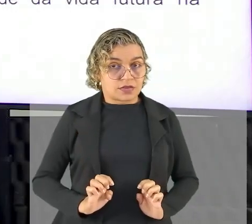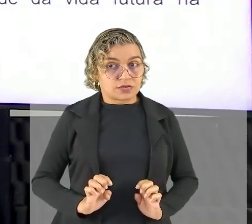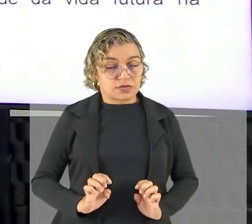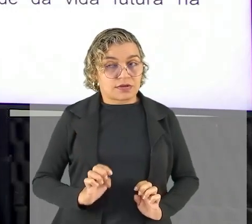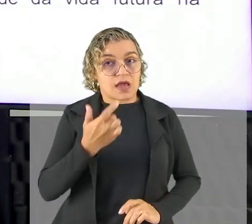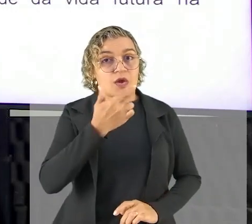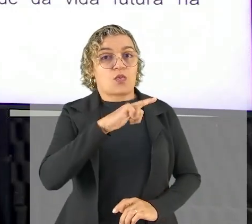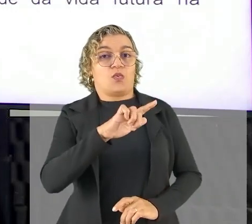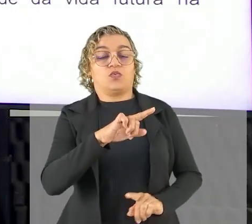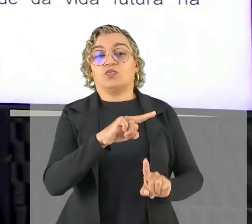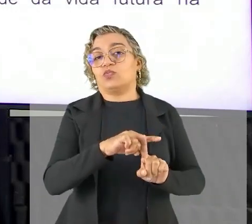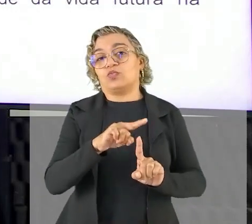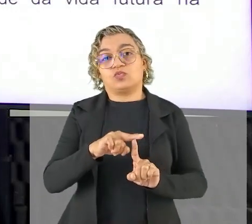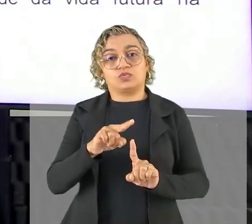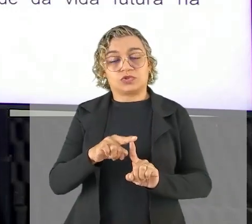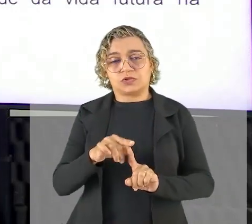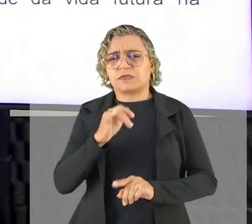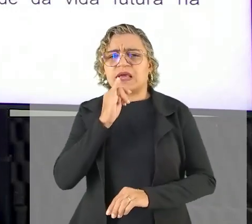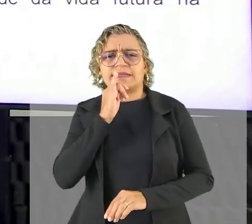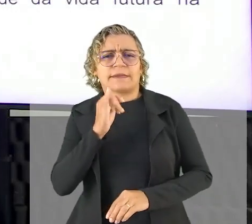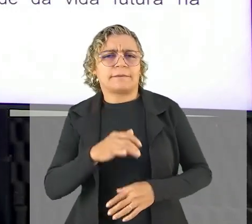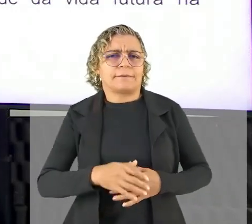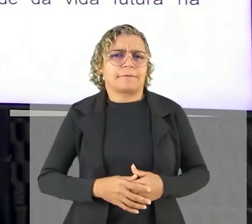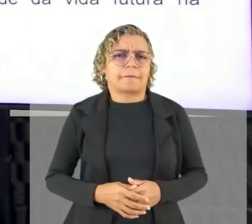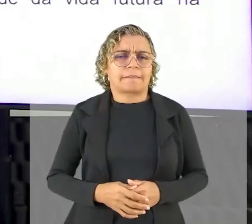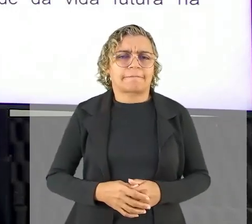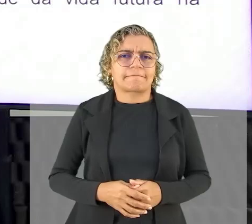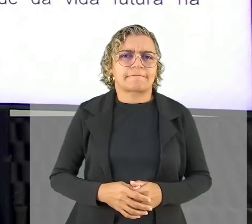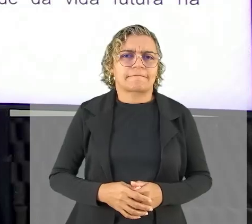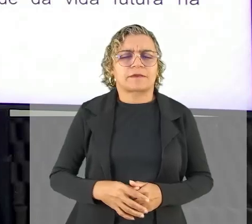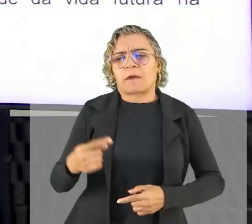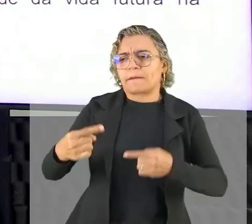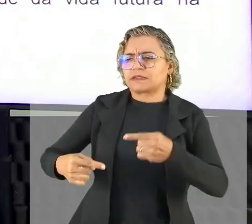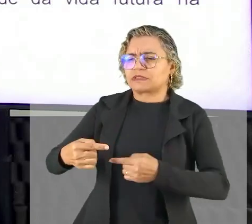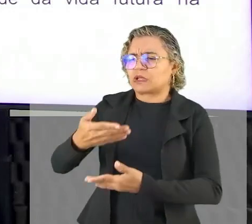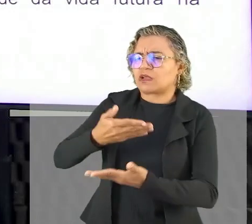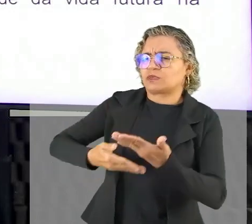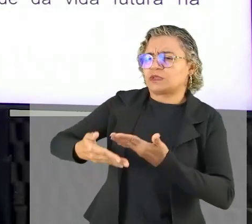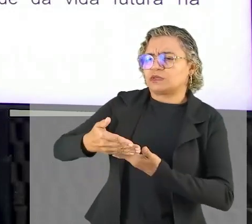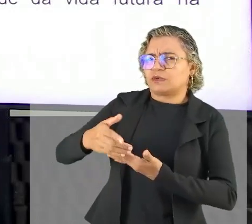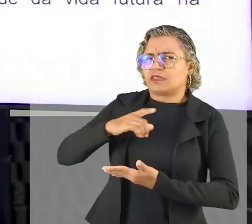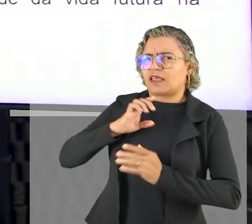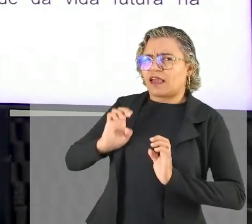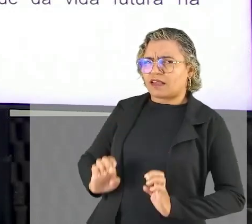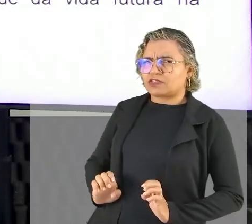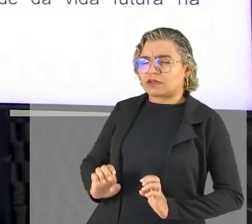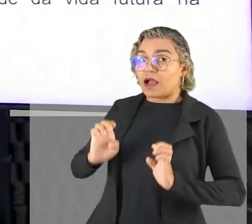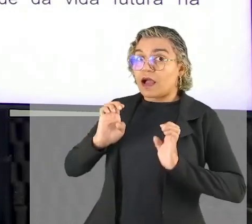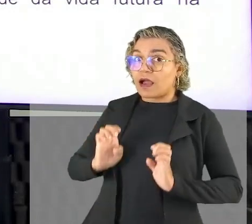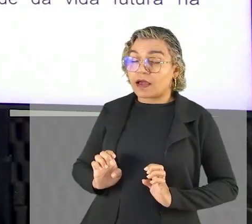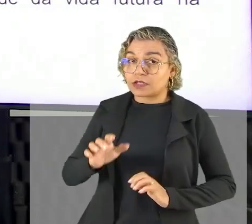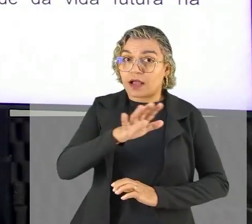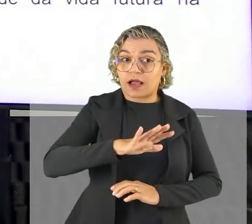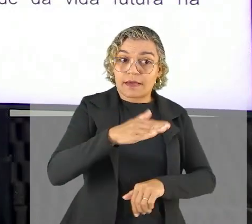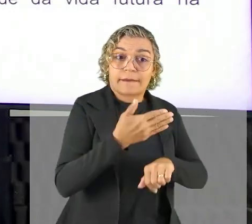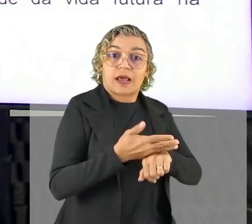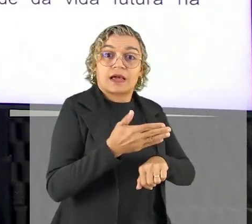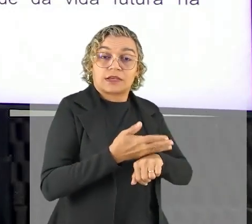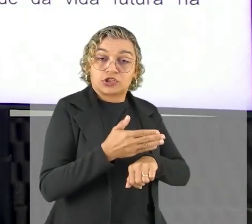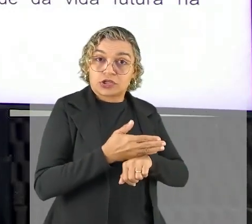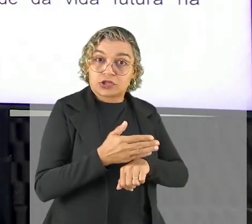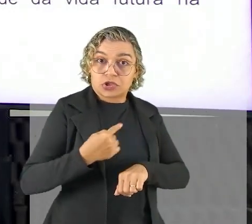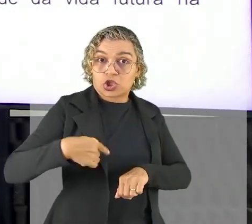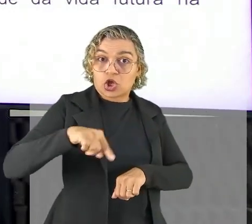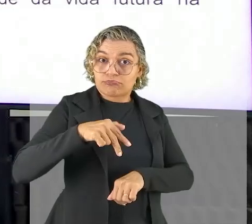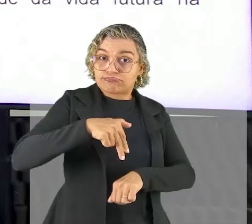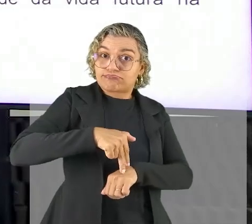discurso, né? Não existe um ser que tem uma discussão participativa e é ético. A ética, ela está no campo da prática. Nós só